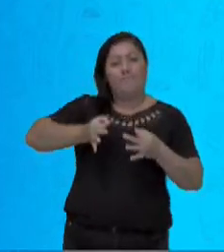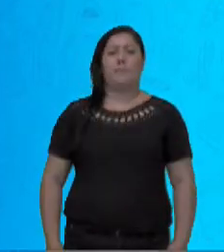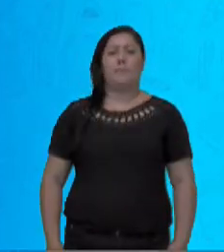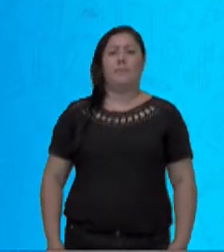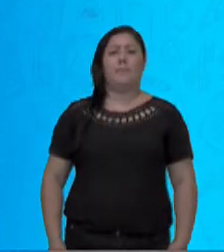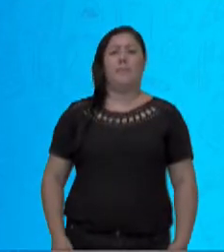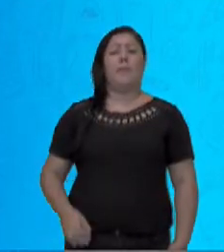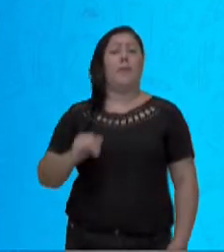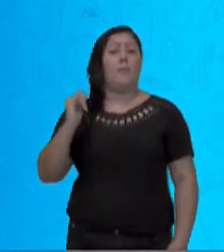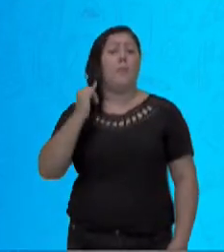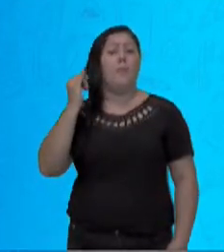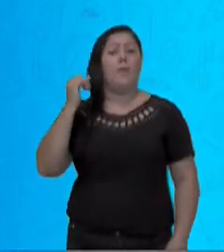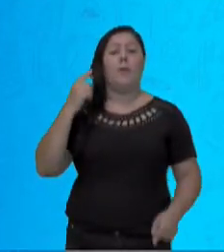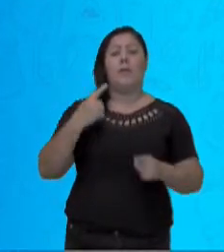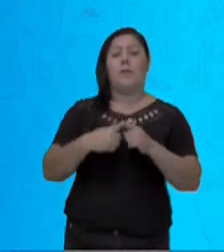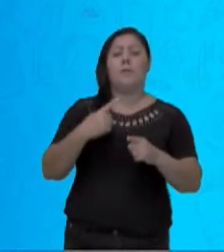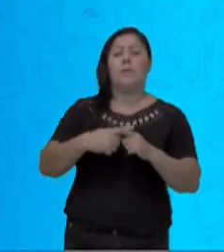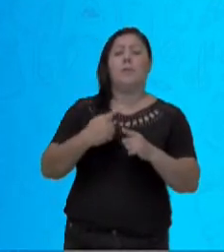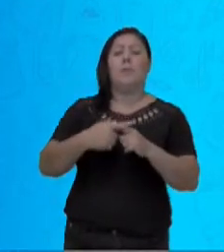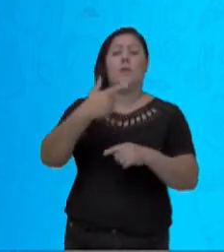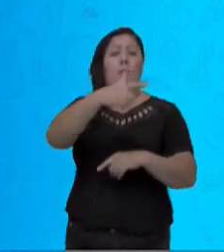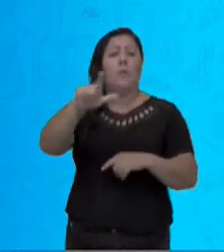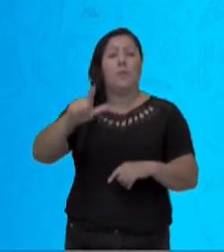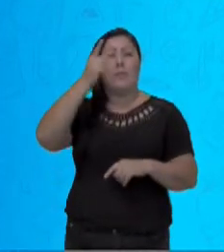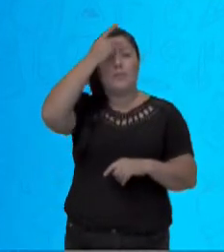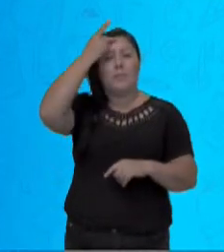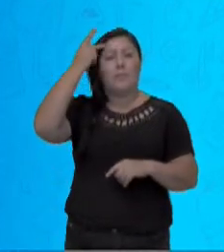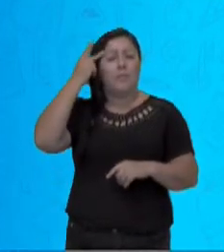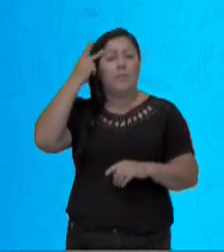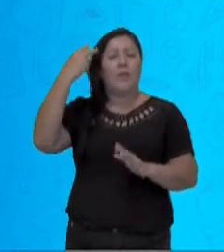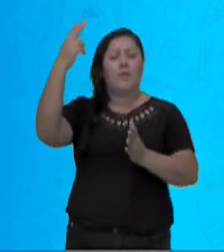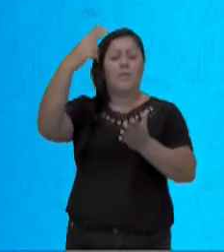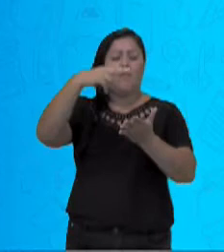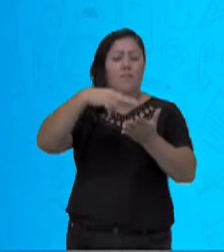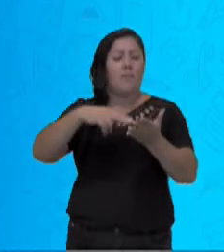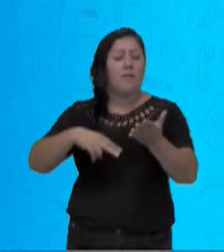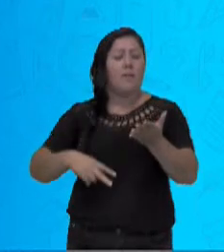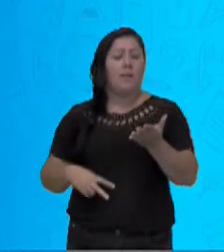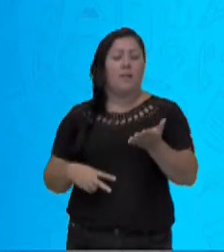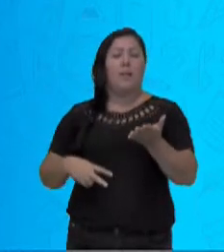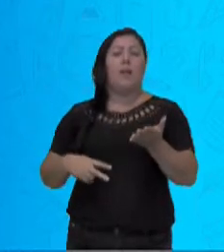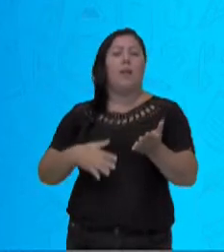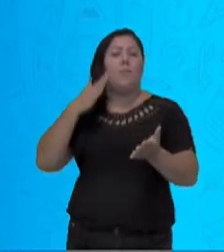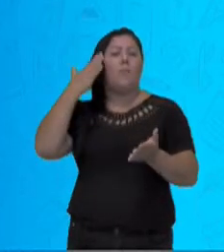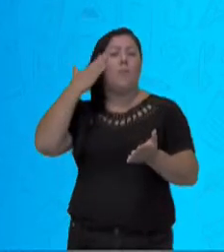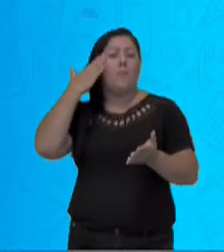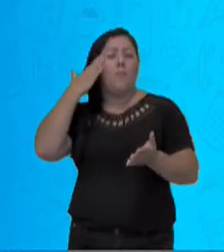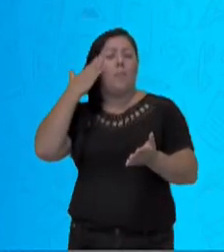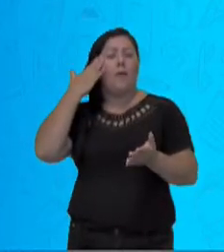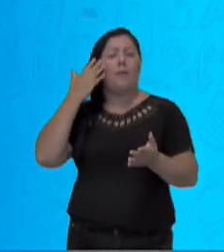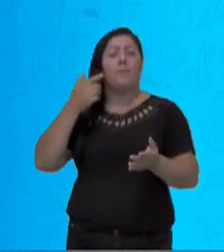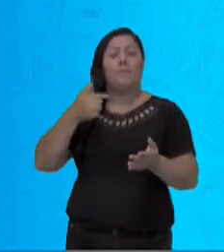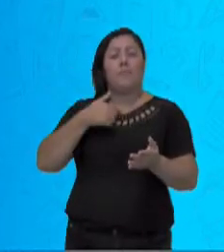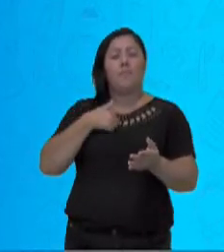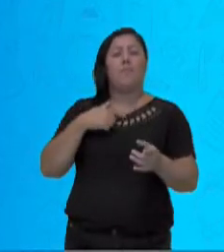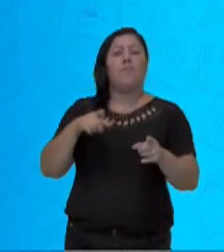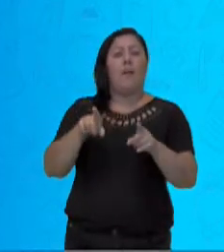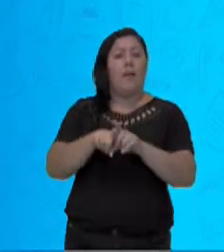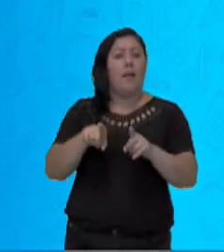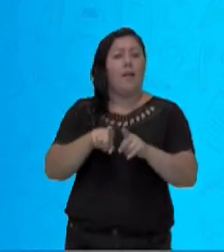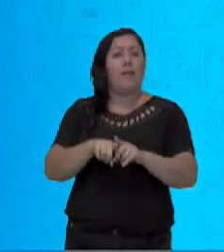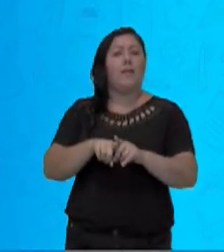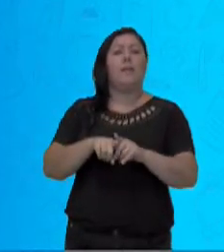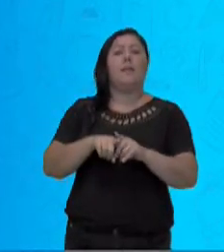ritmo para que você, quando leitor, tenha compreensão e para que você, quando